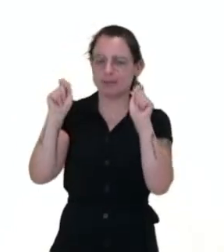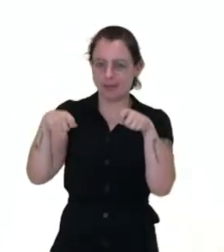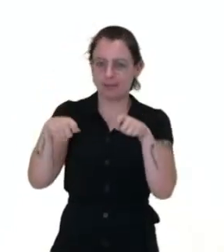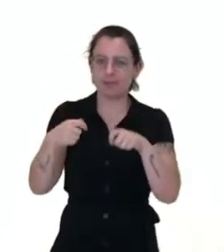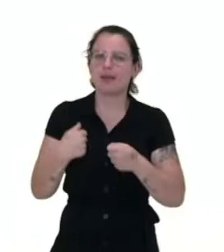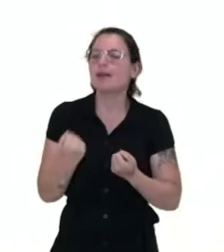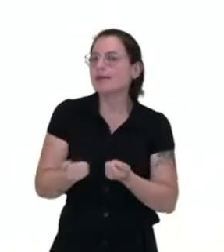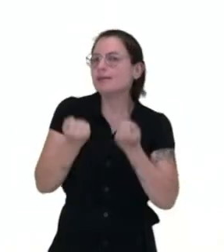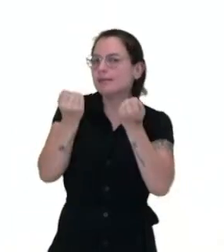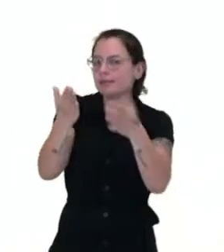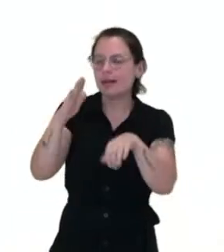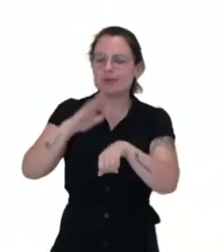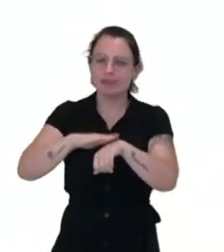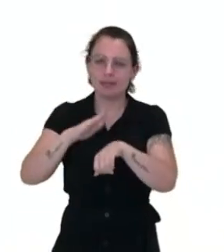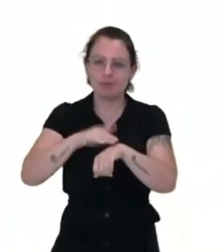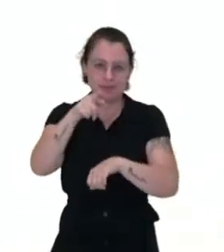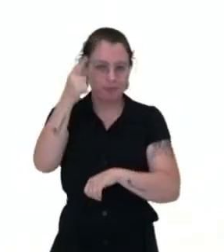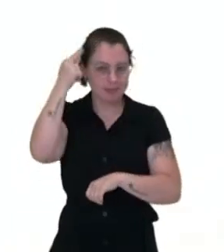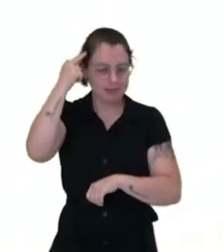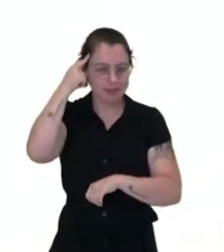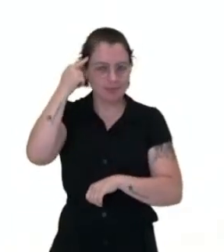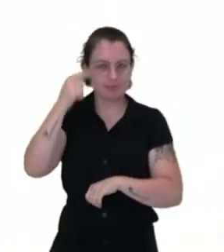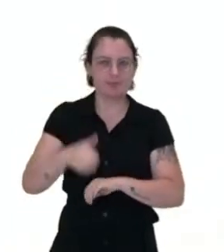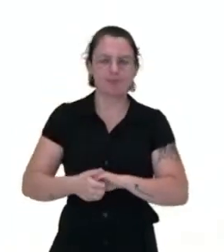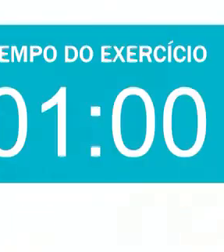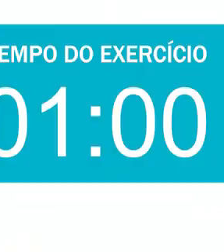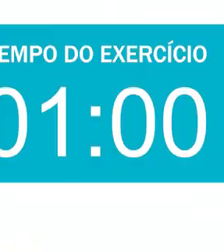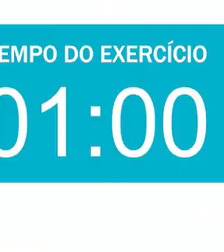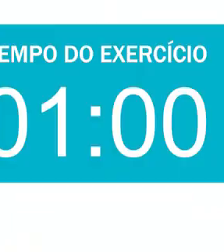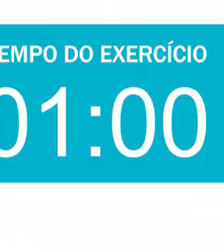tempinho para você pensar e eu já retorno.